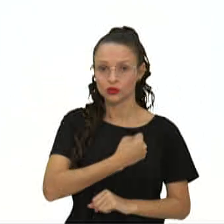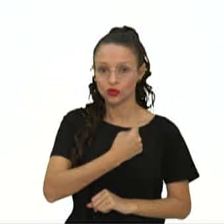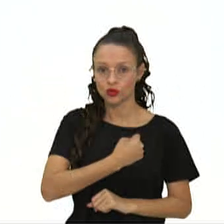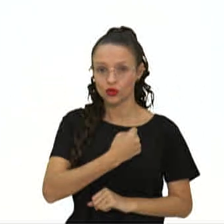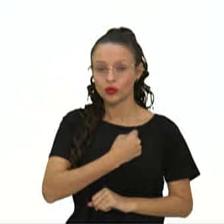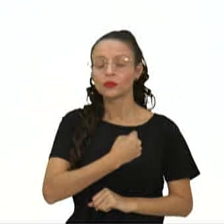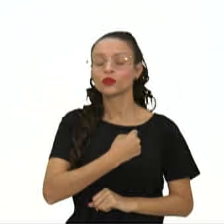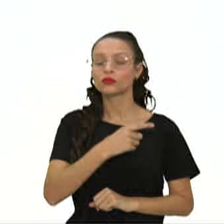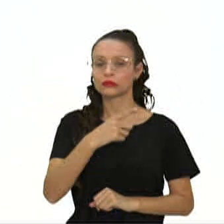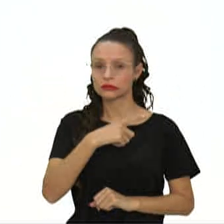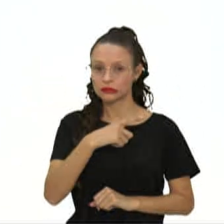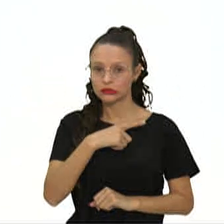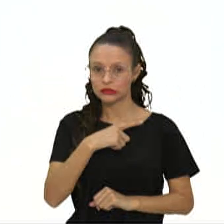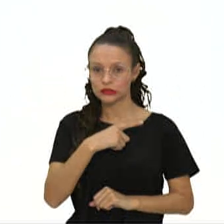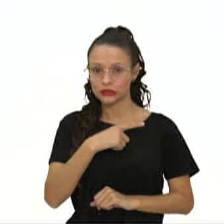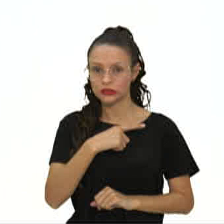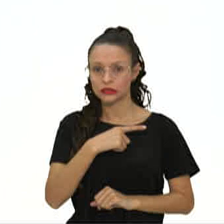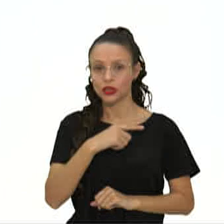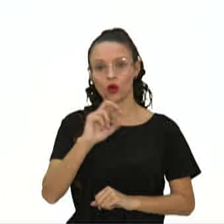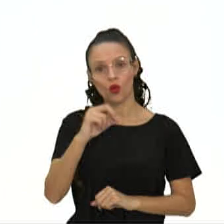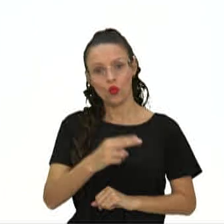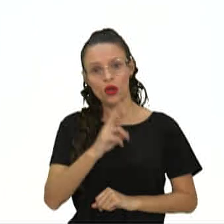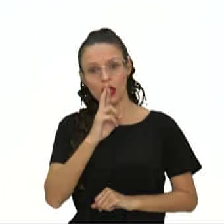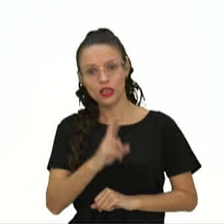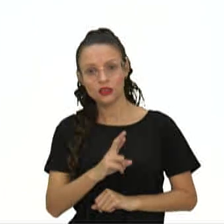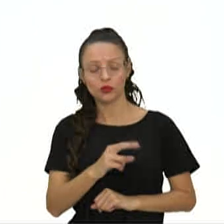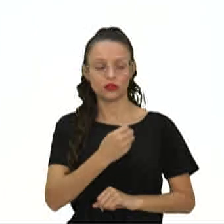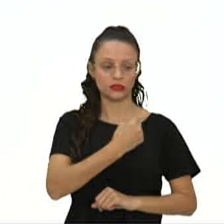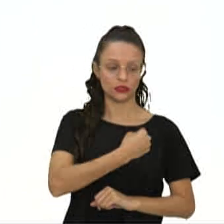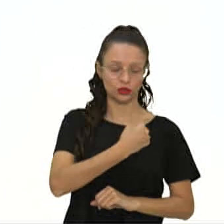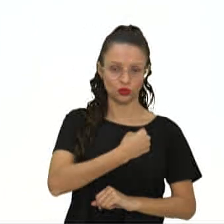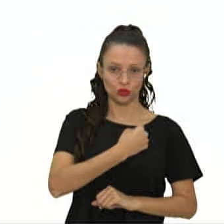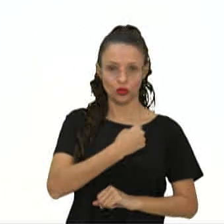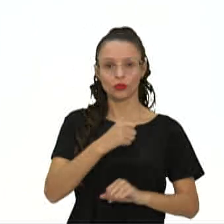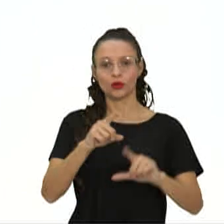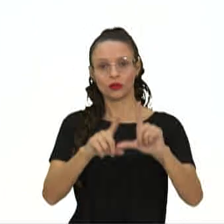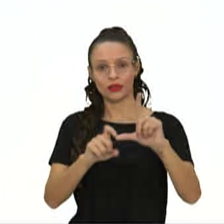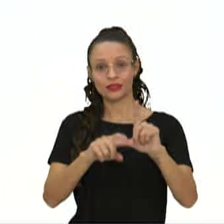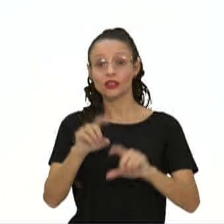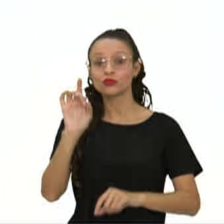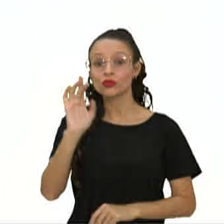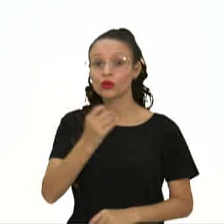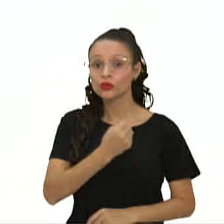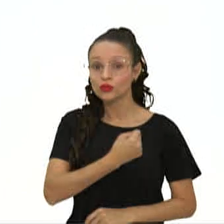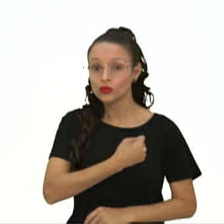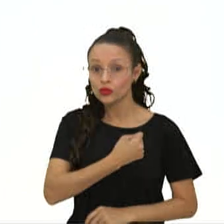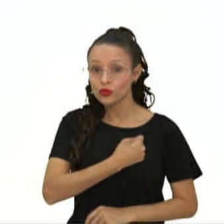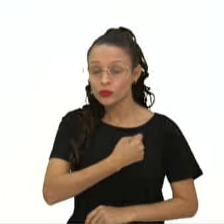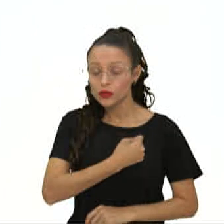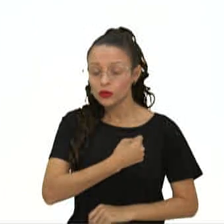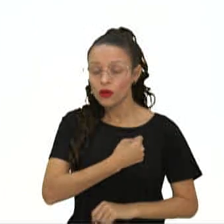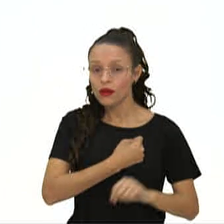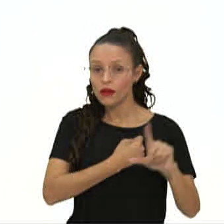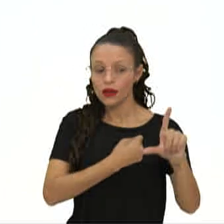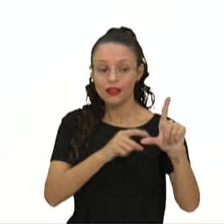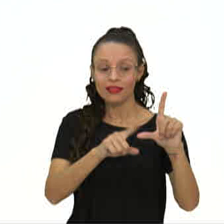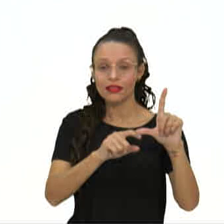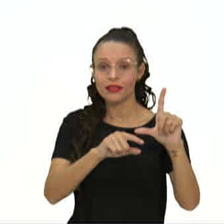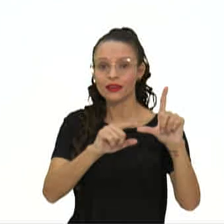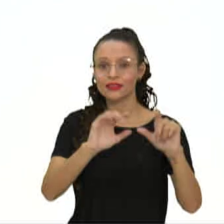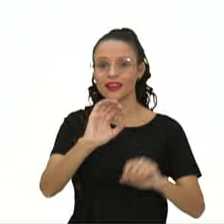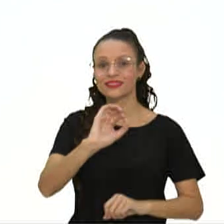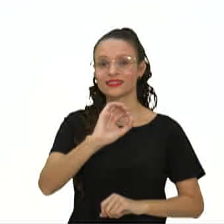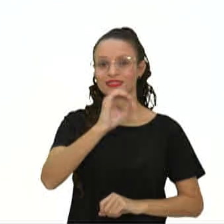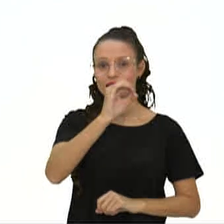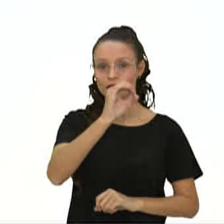uma variável ou por um produto entre números e variáveis, né? Quando você tem só o número, significa que a tua letra está elevada a 0.